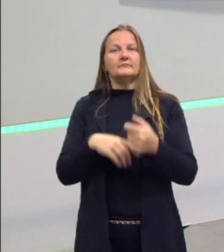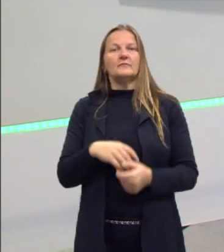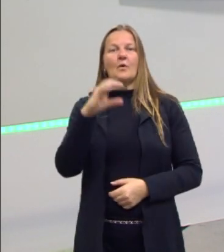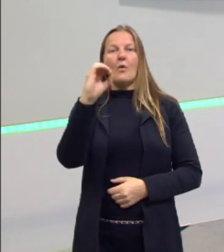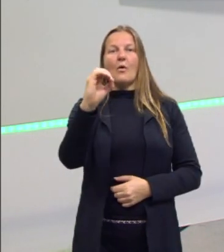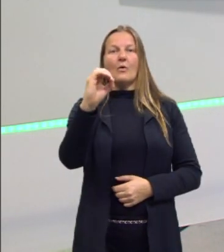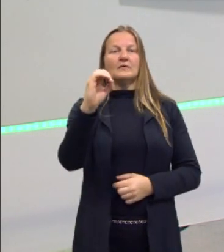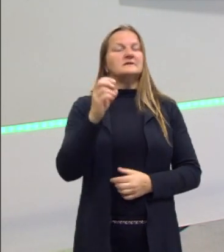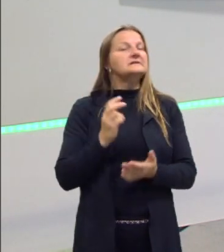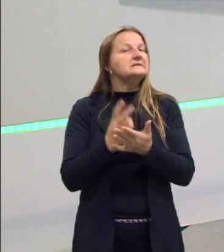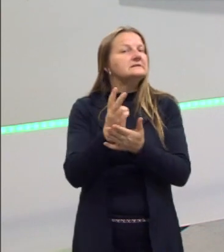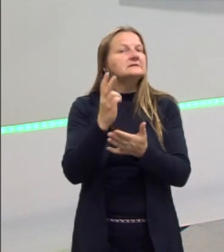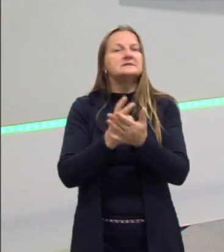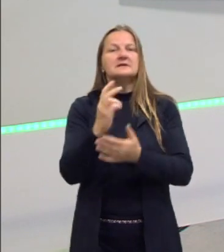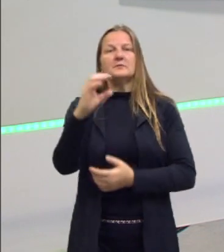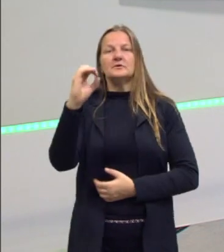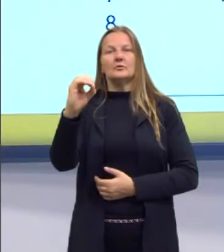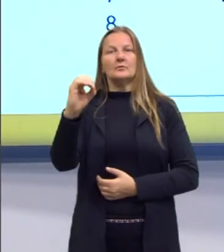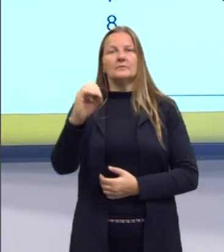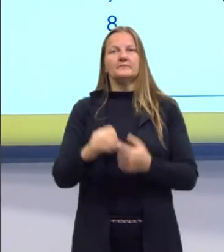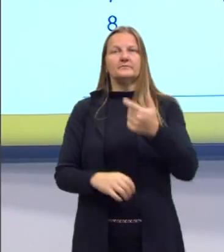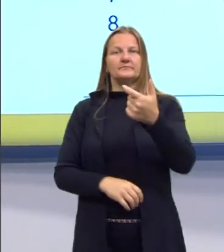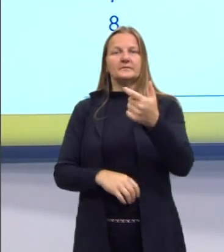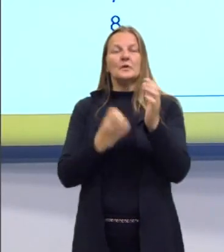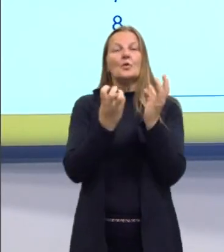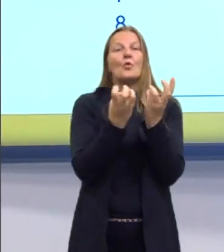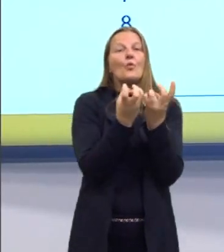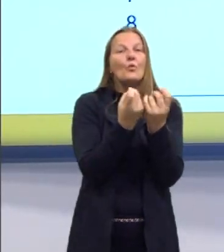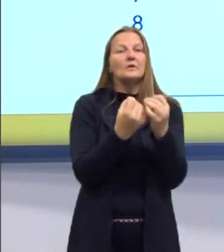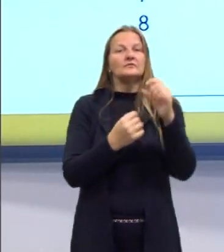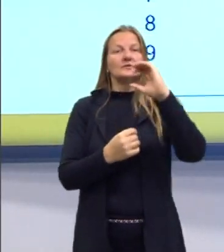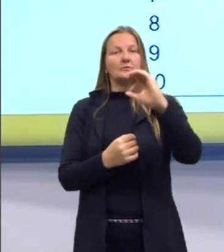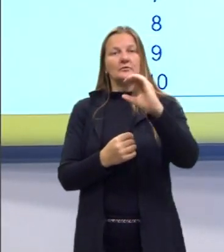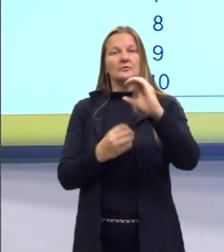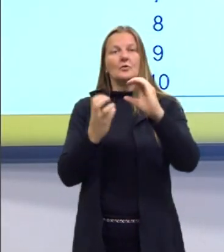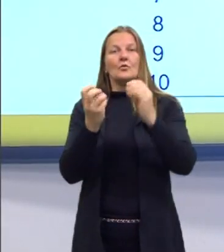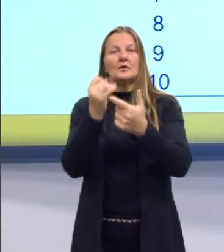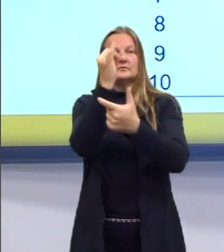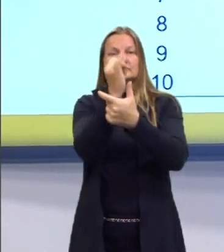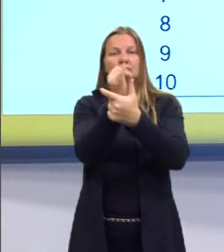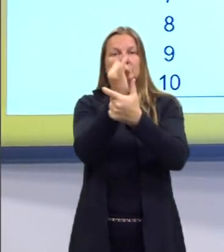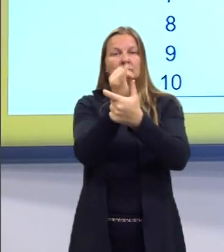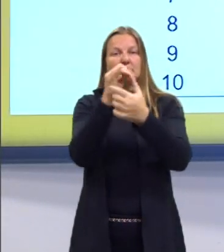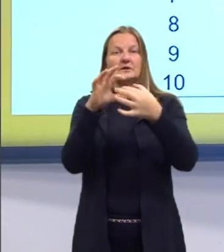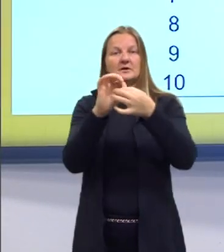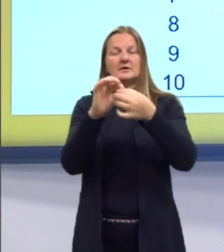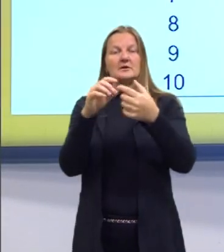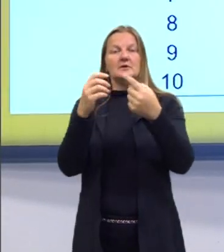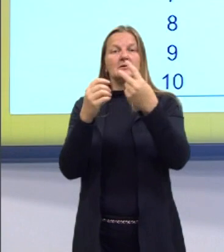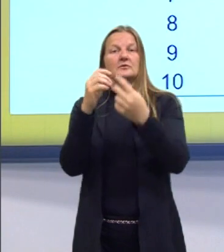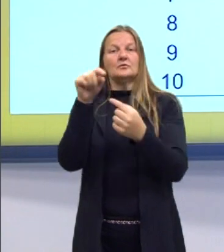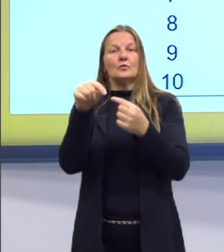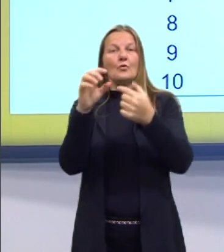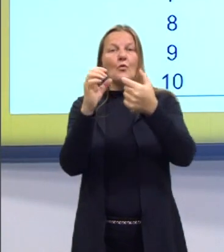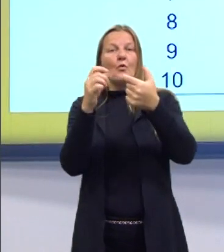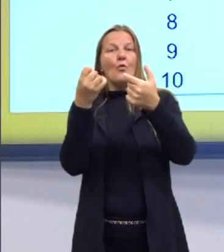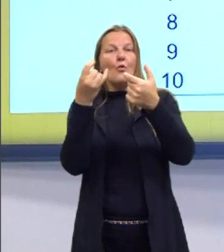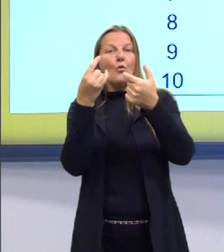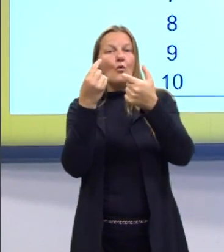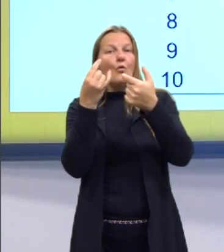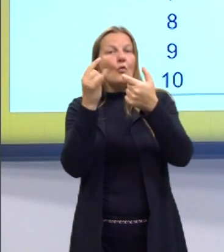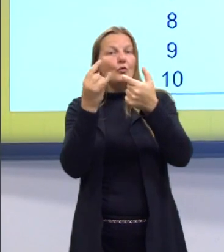a letra O então eu utilizo primeiro número de carbonos depois tipo de ligações e por fim o sufixo